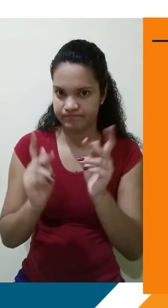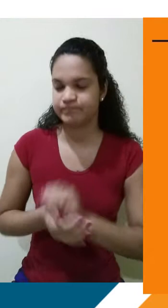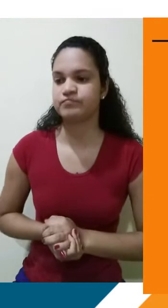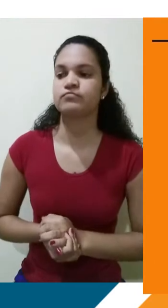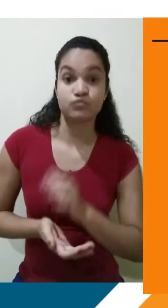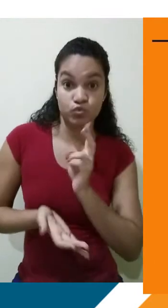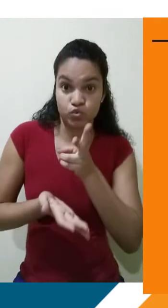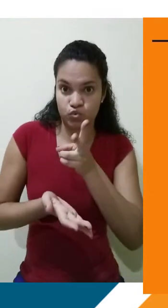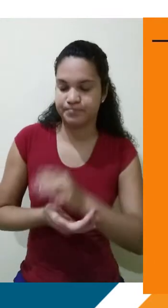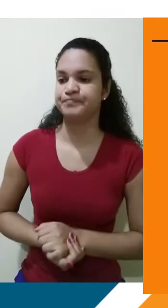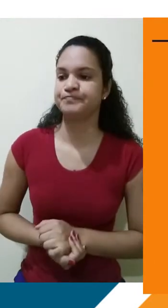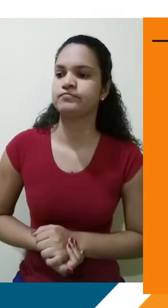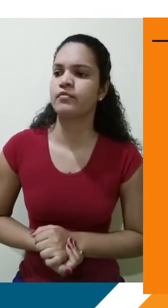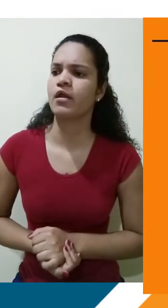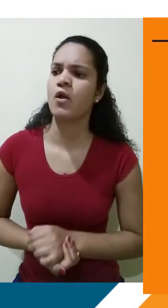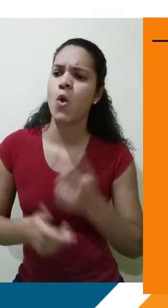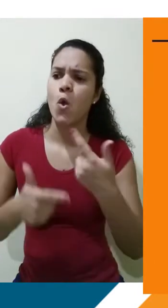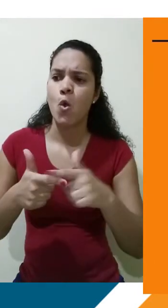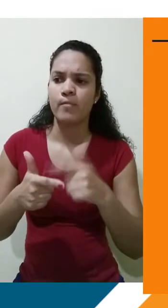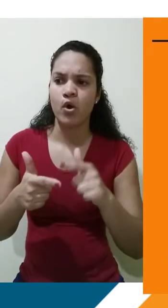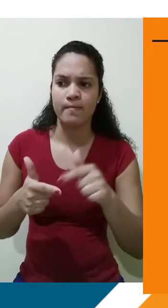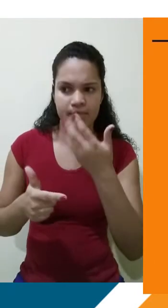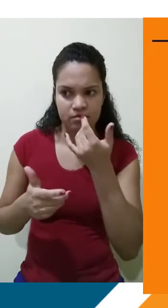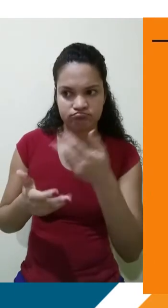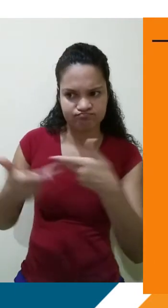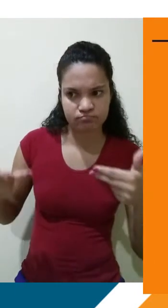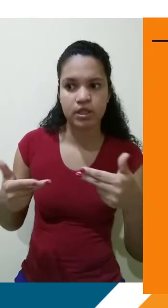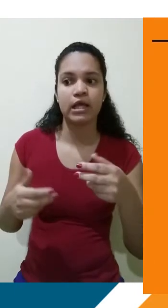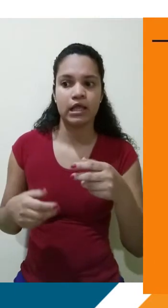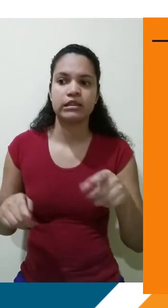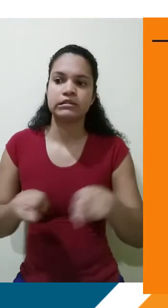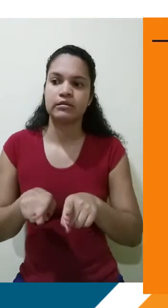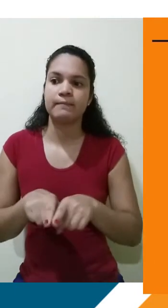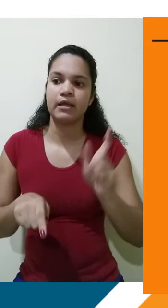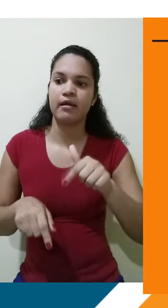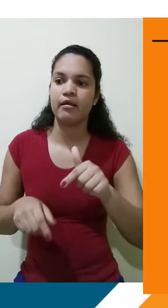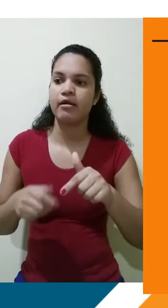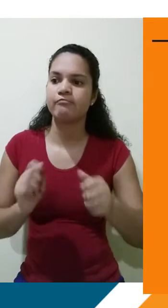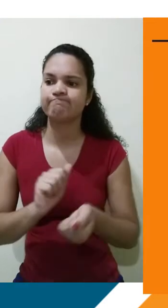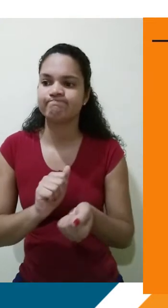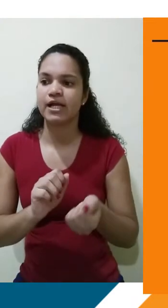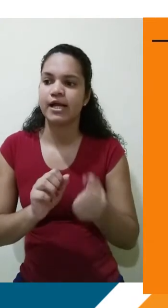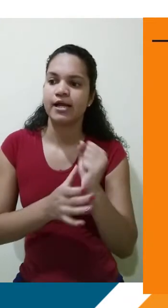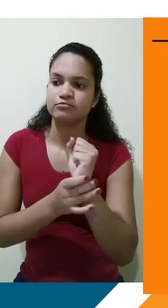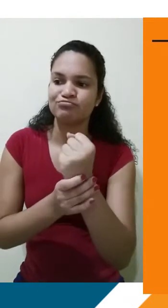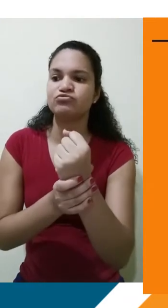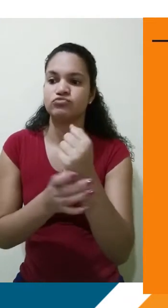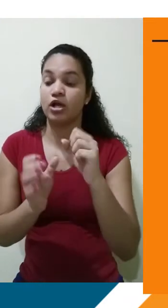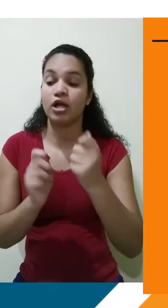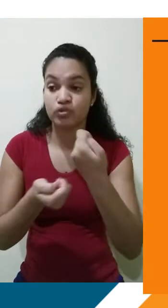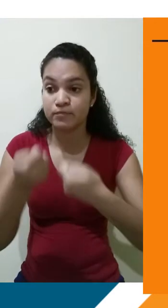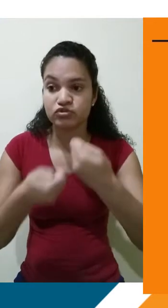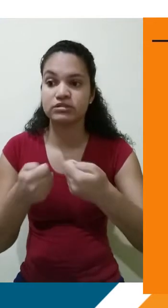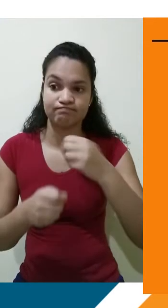Continuando. O problema alimentício é a má qualidade dos alimentos. Os mais de 400 agrotóxicos liberados em 2019 pelo Ministério da Agricultura, que chegou a dar carta branca